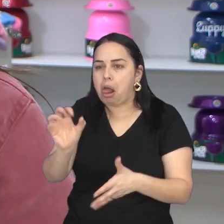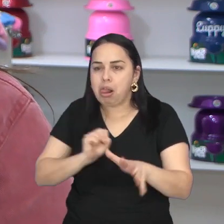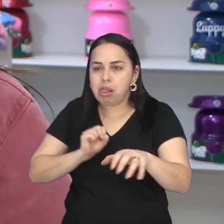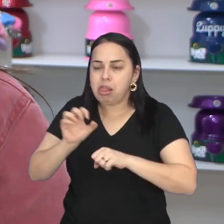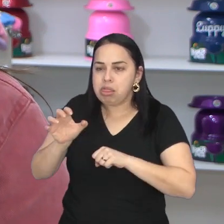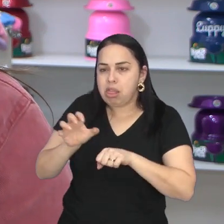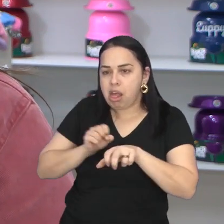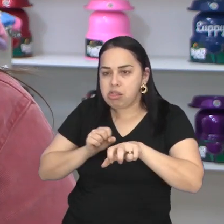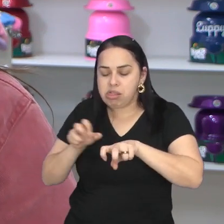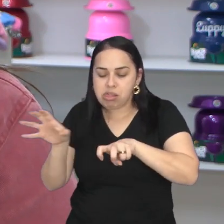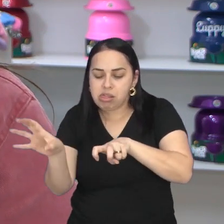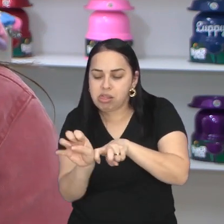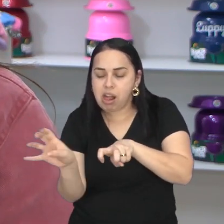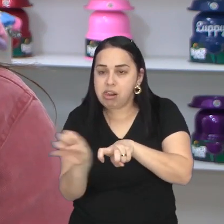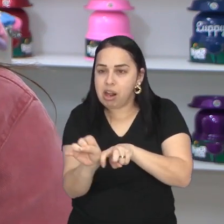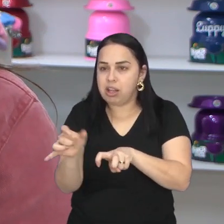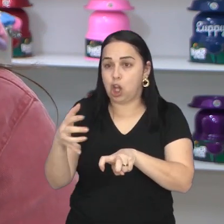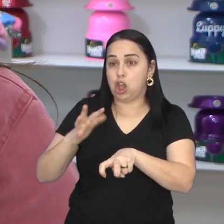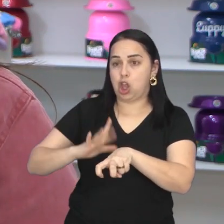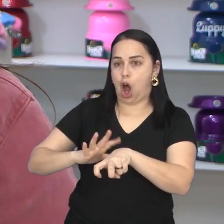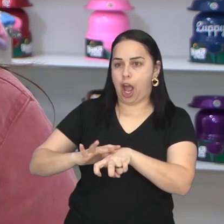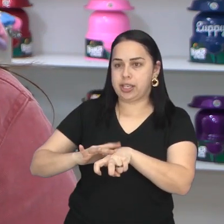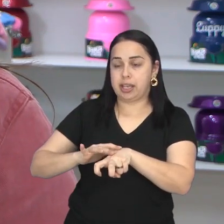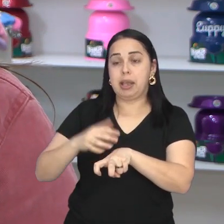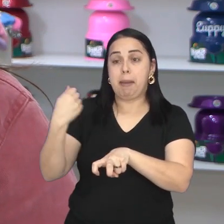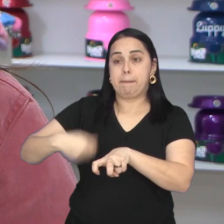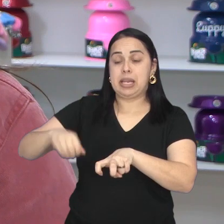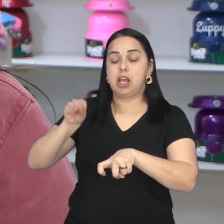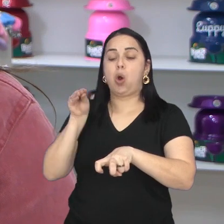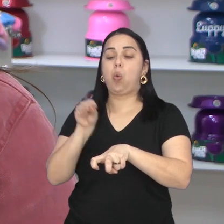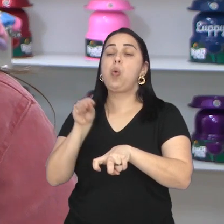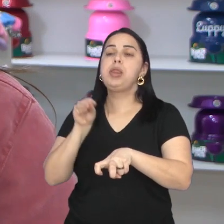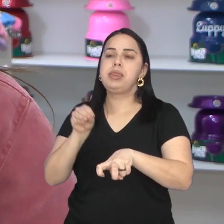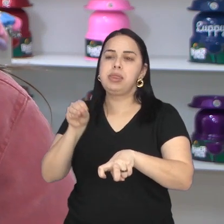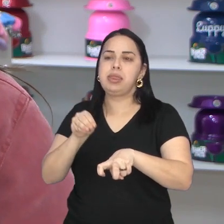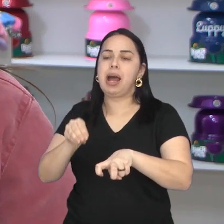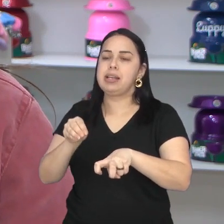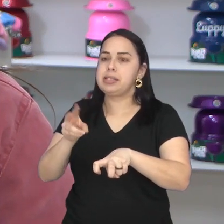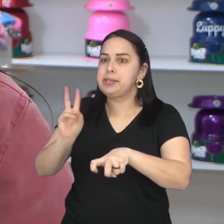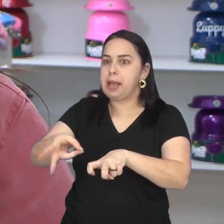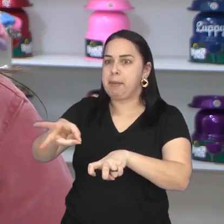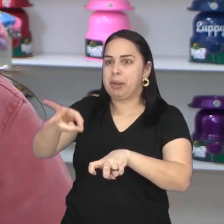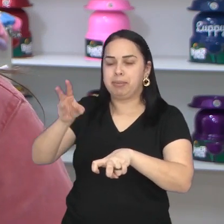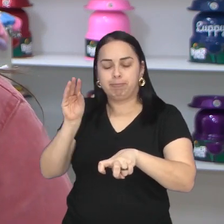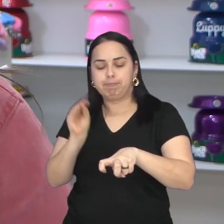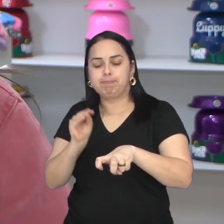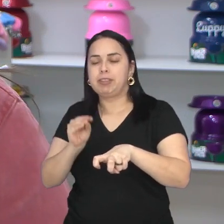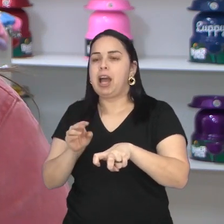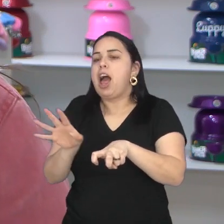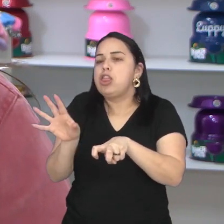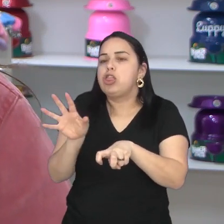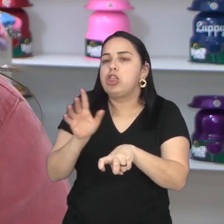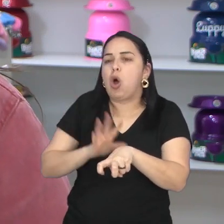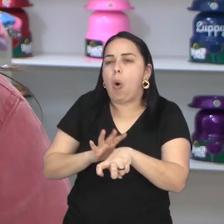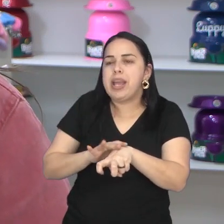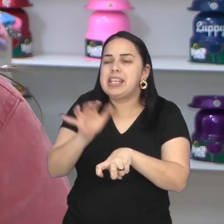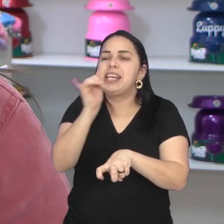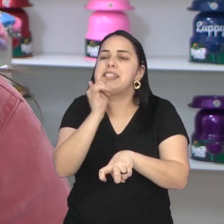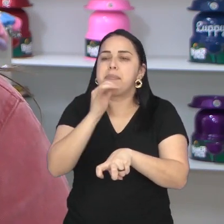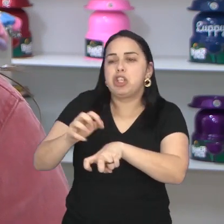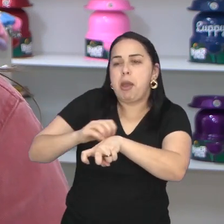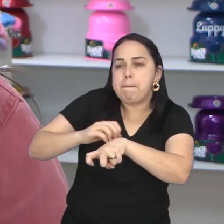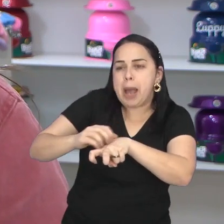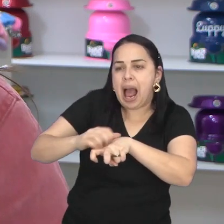os cachorros estão adquirindo né doenças que exigem que as pessoas Cuidem com recorrência dos seus Pets que são